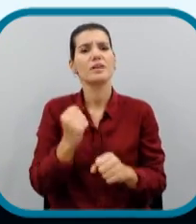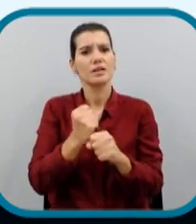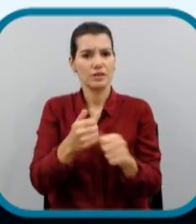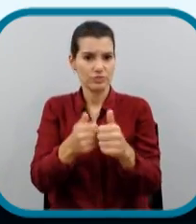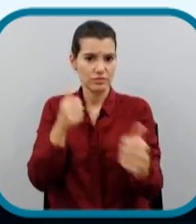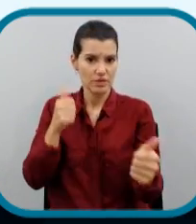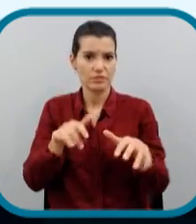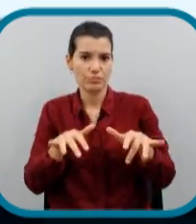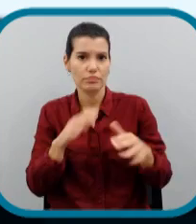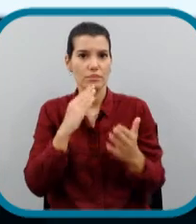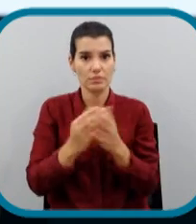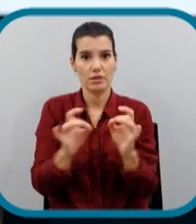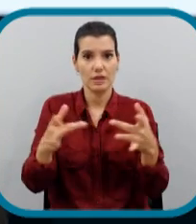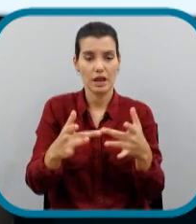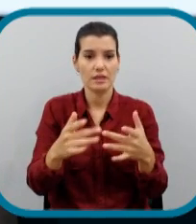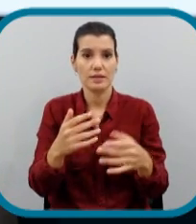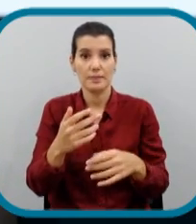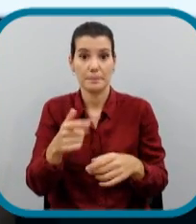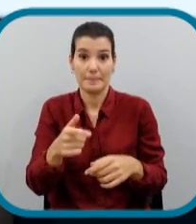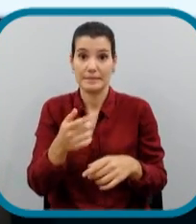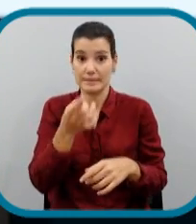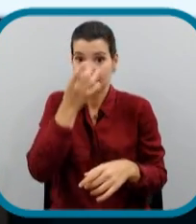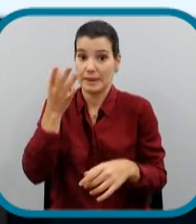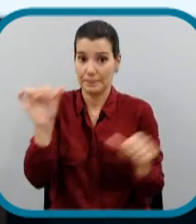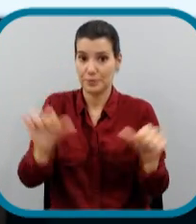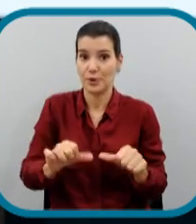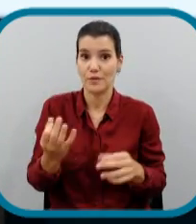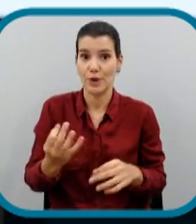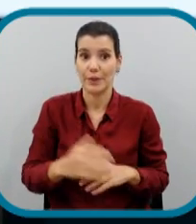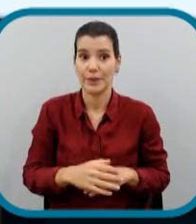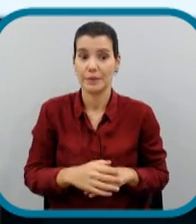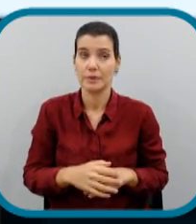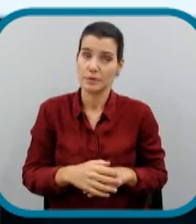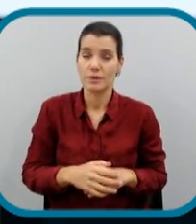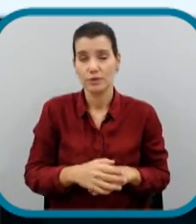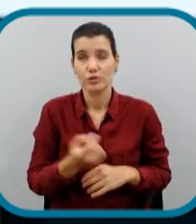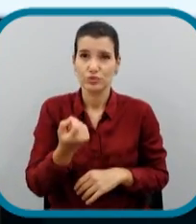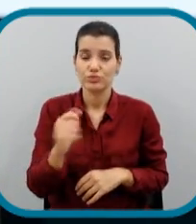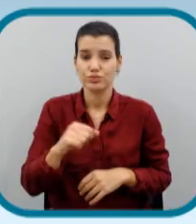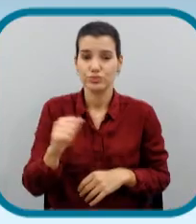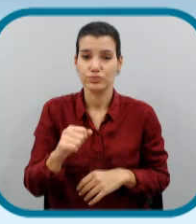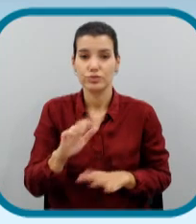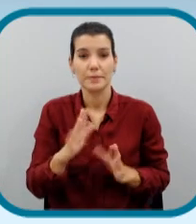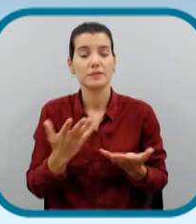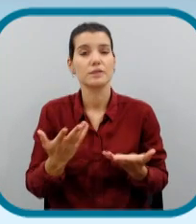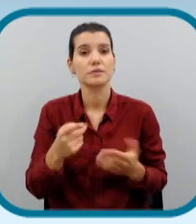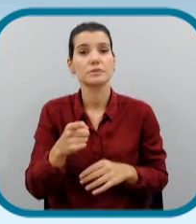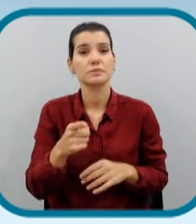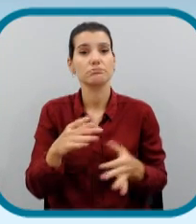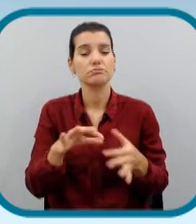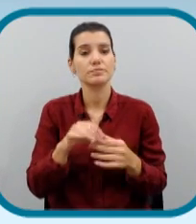riscos. O teletrabalho veio de alguma forma tornar o espaço digital ainda mais vulnerável? Sim, em certa